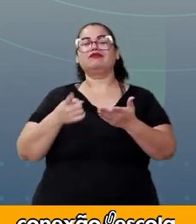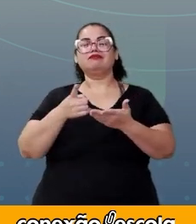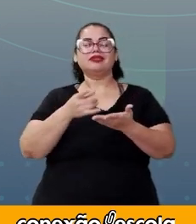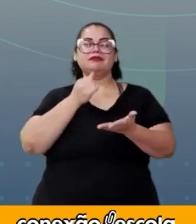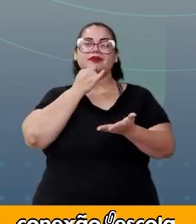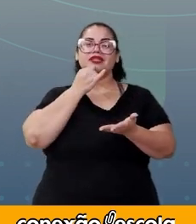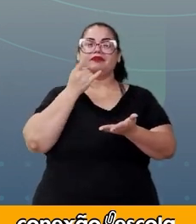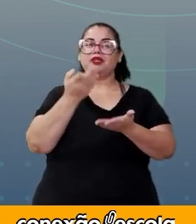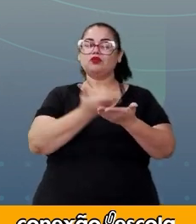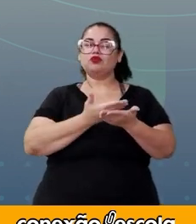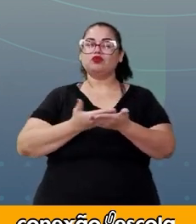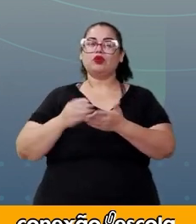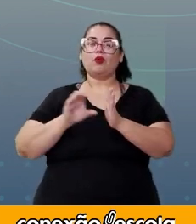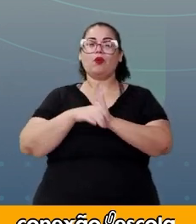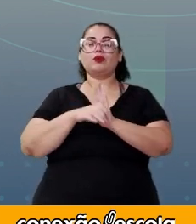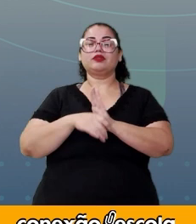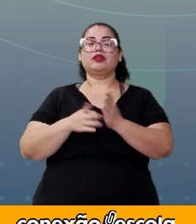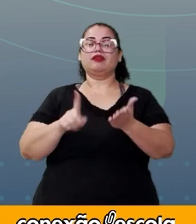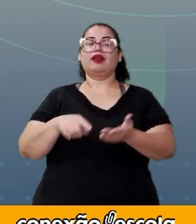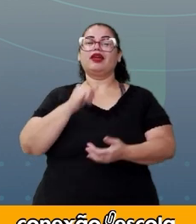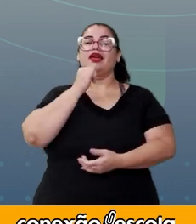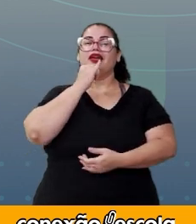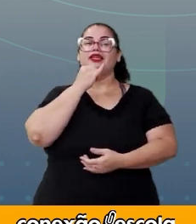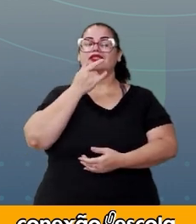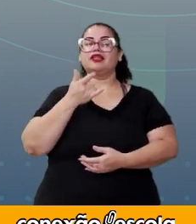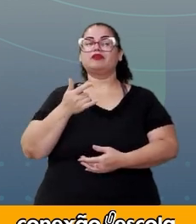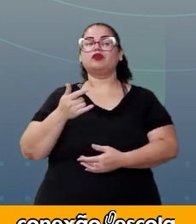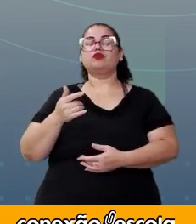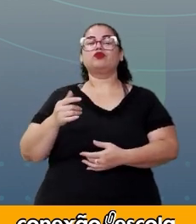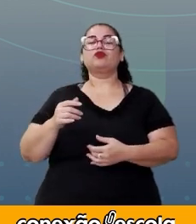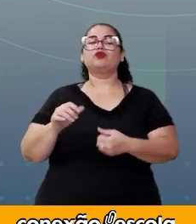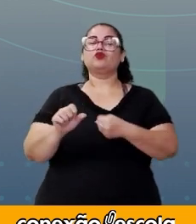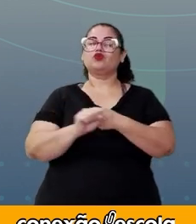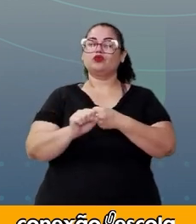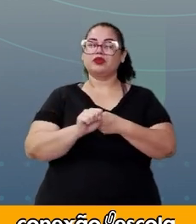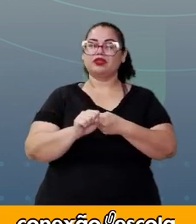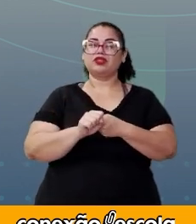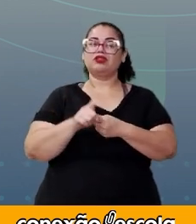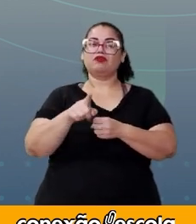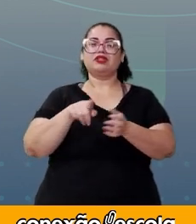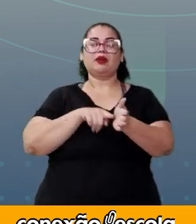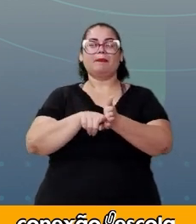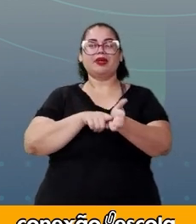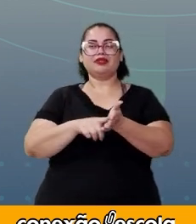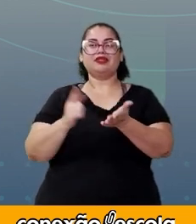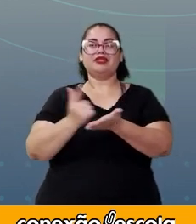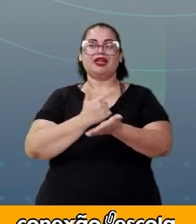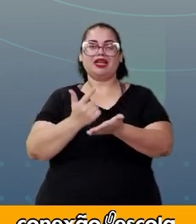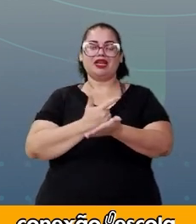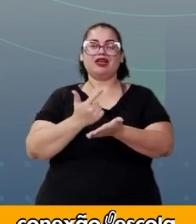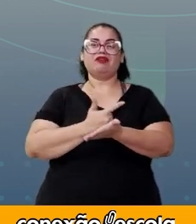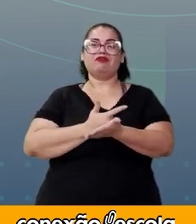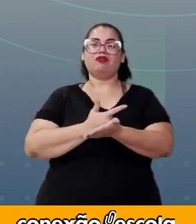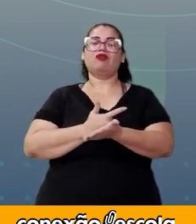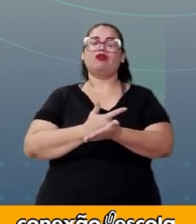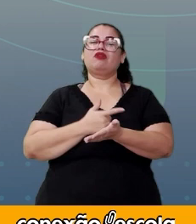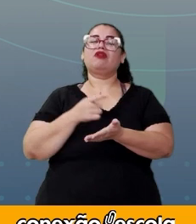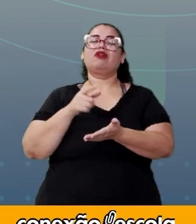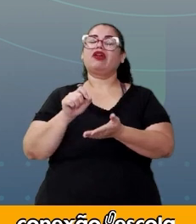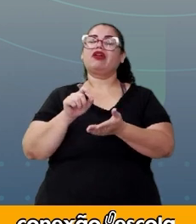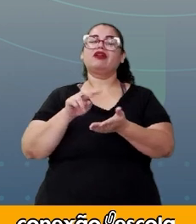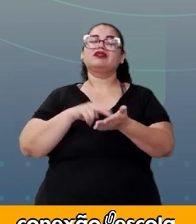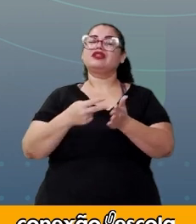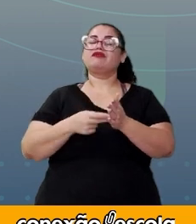você está, por exemplo, estudando um conceito que é, por exemplo, substantivo. Aí você pesquisa no livro o que é substantivo, mas você